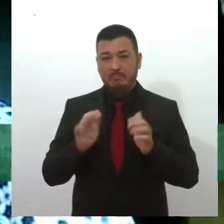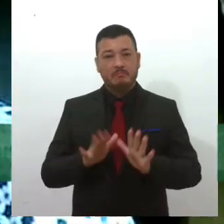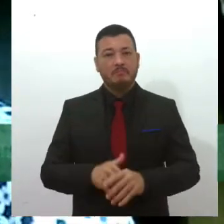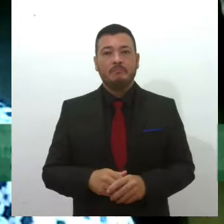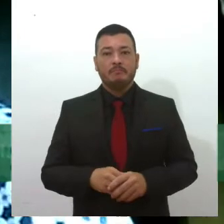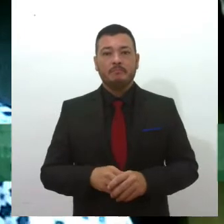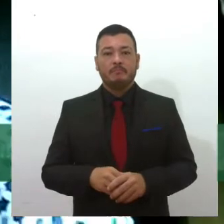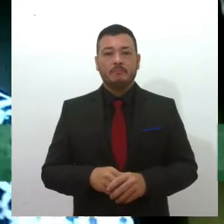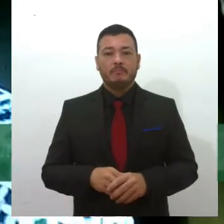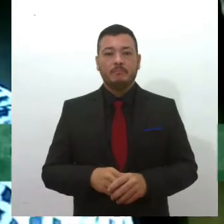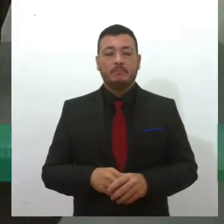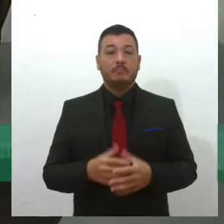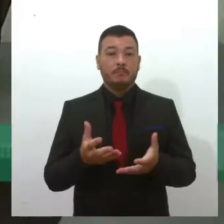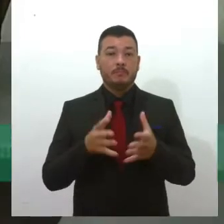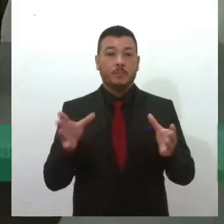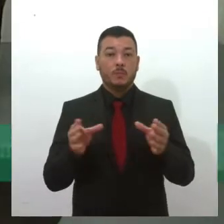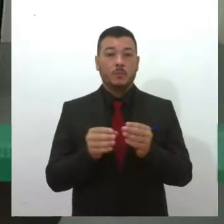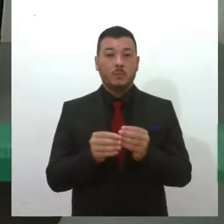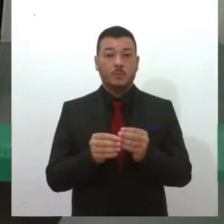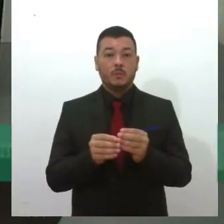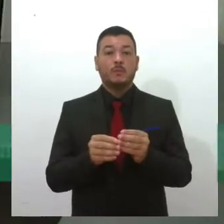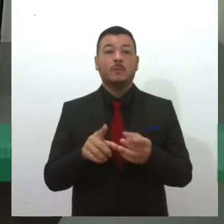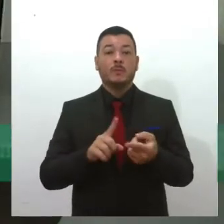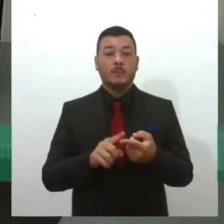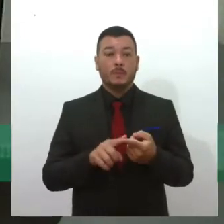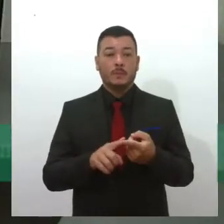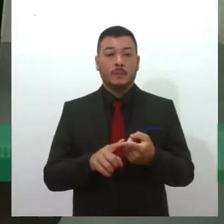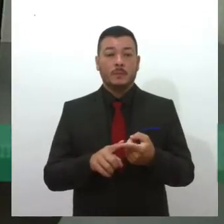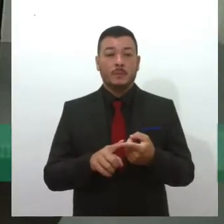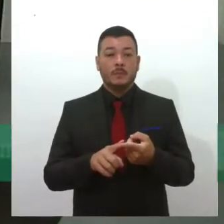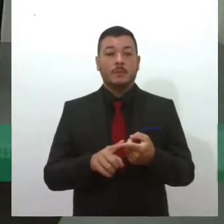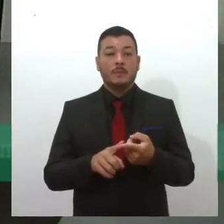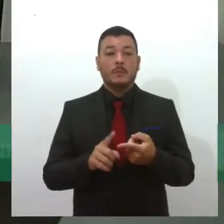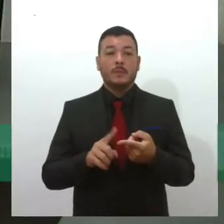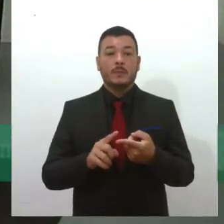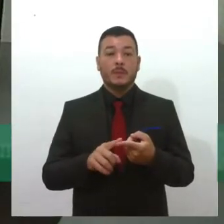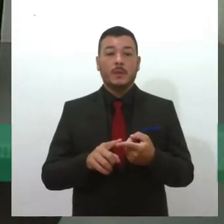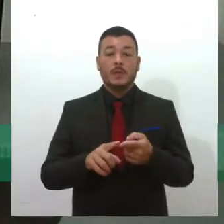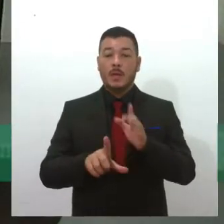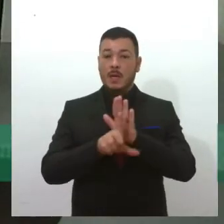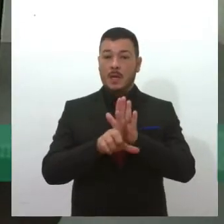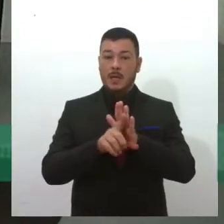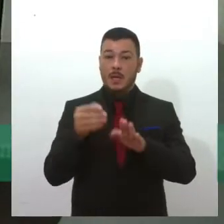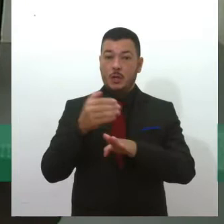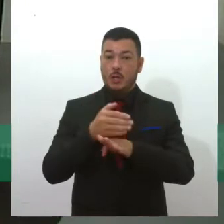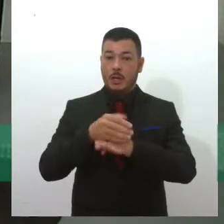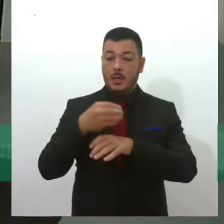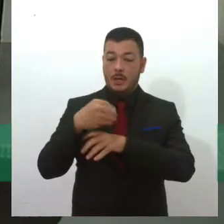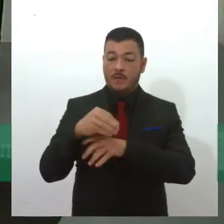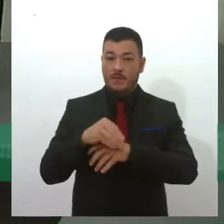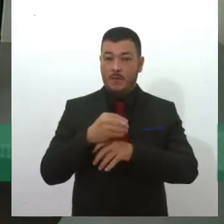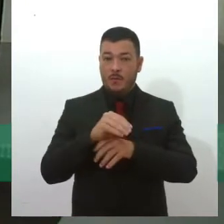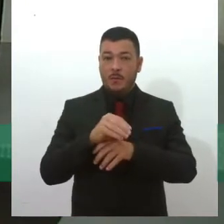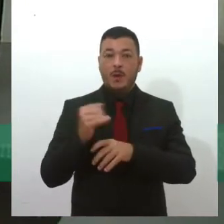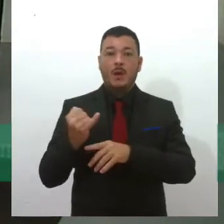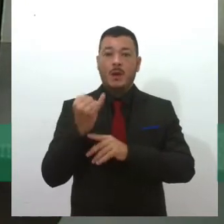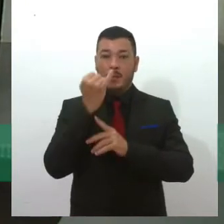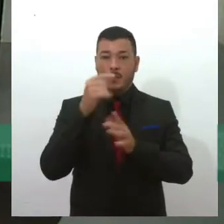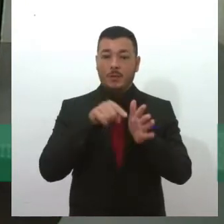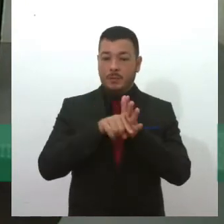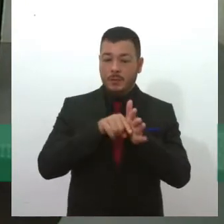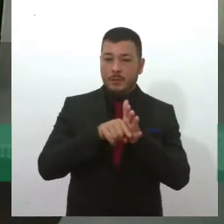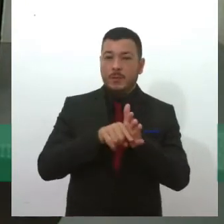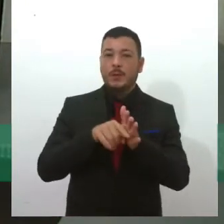isso, Roberto, queria que você fizesse um complemento também, que a lei de acesso à informação é importante também para as pesquisas no país,